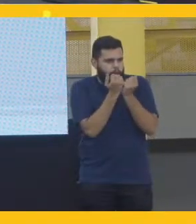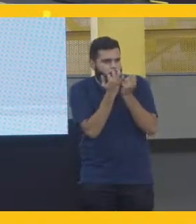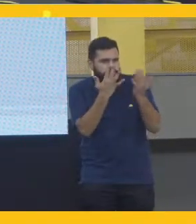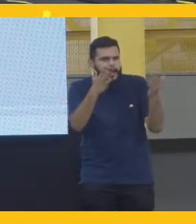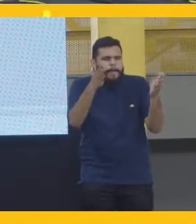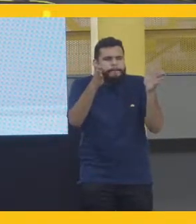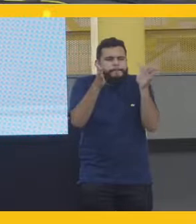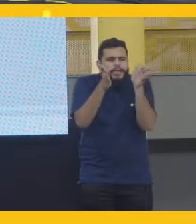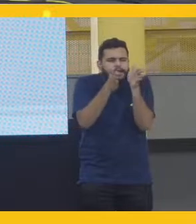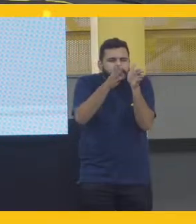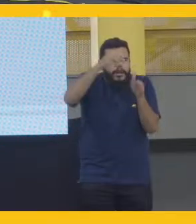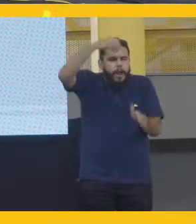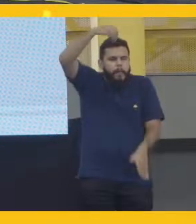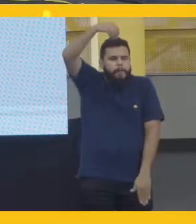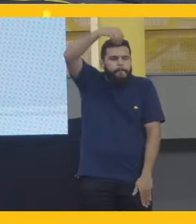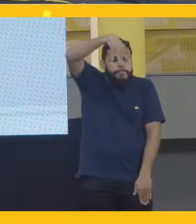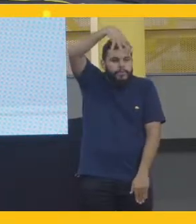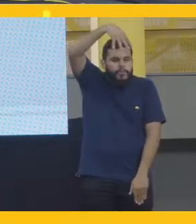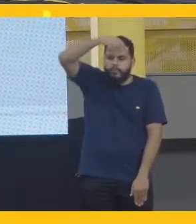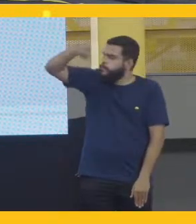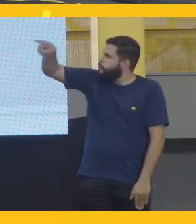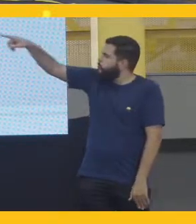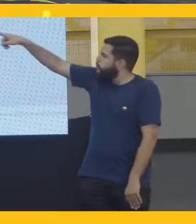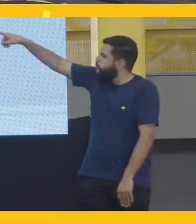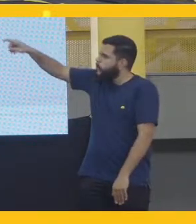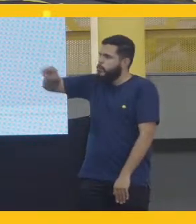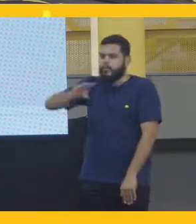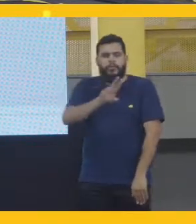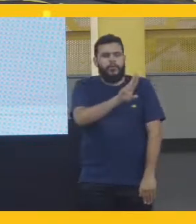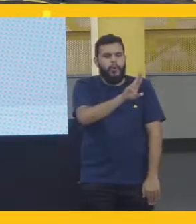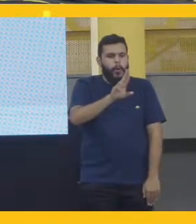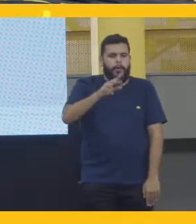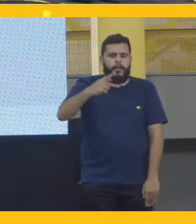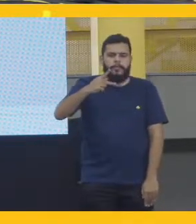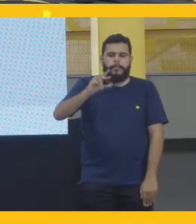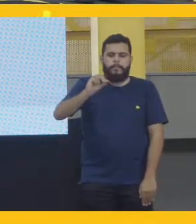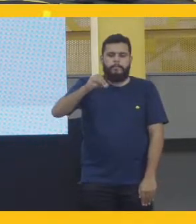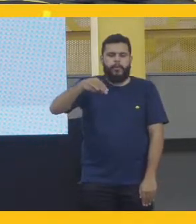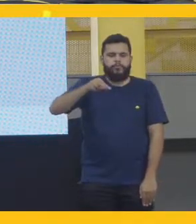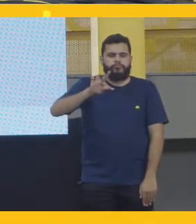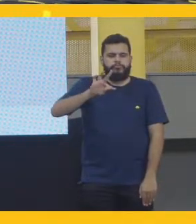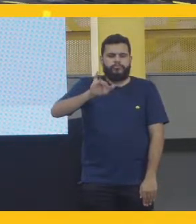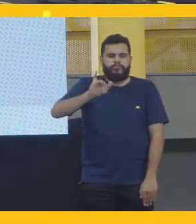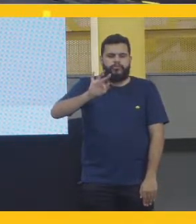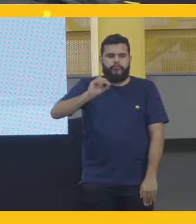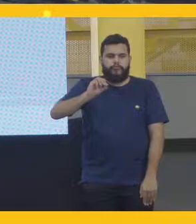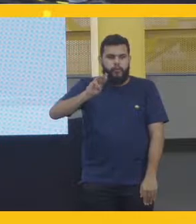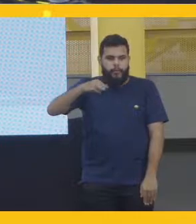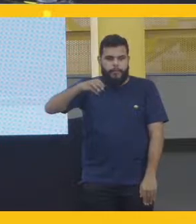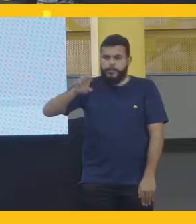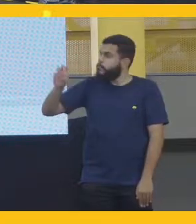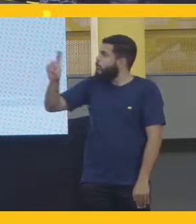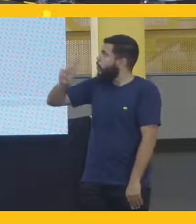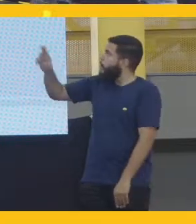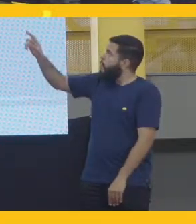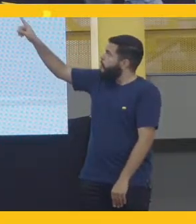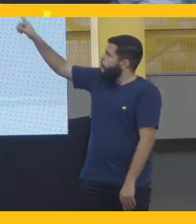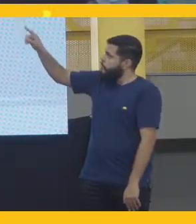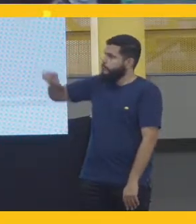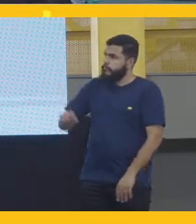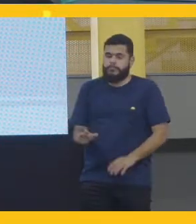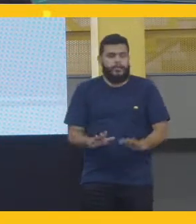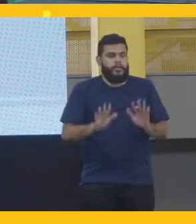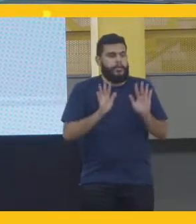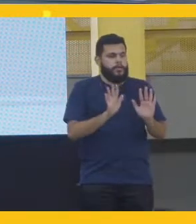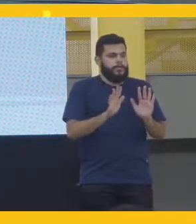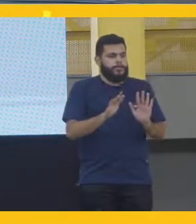pequena, você chama essa luz de pontiforme. Essa fonte de pontiforme. Mas